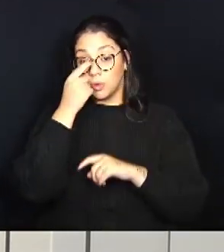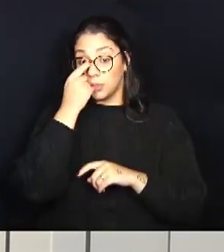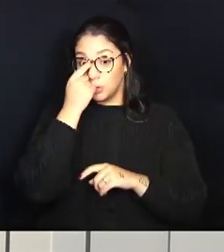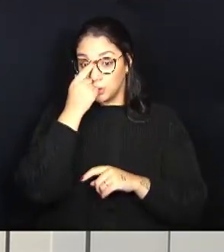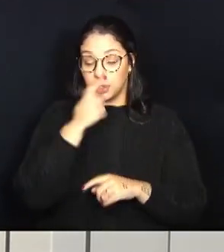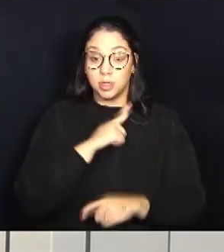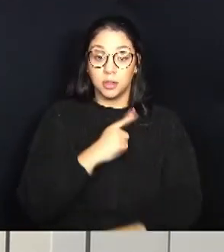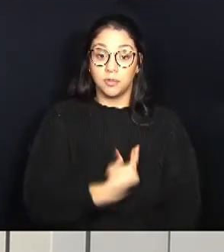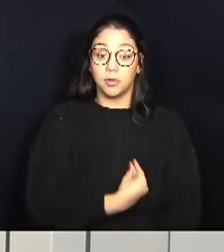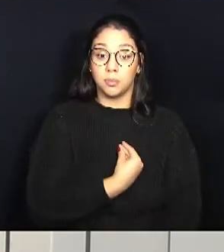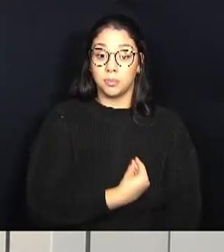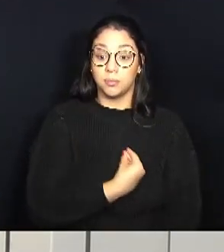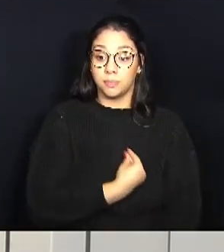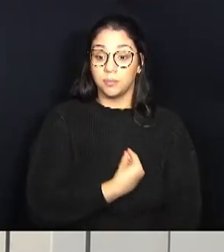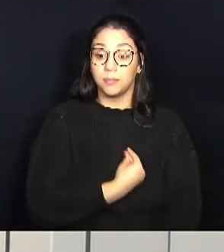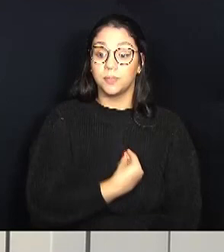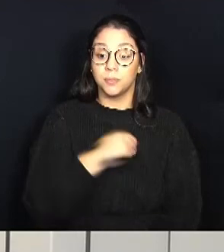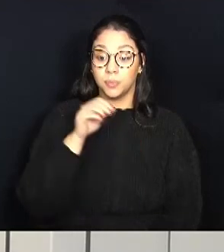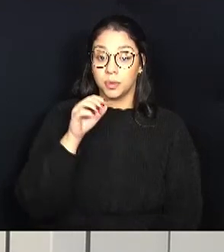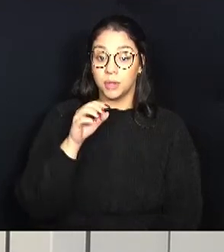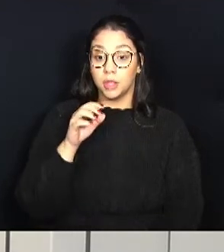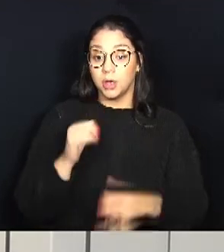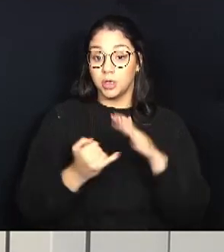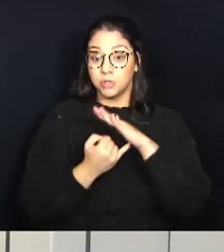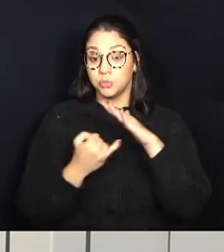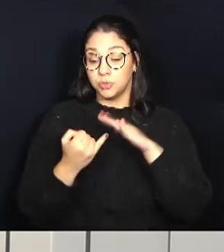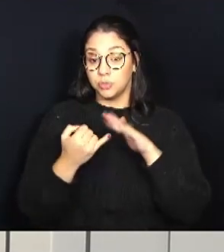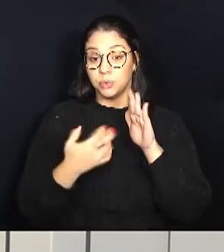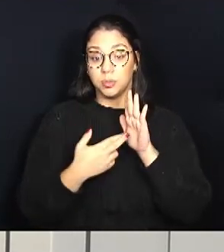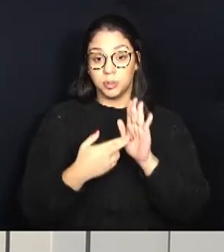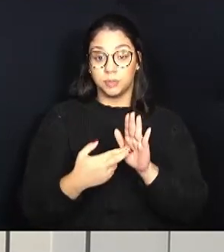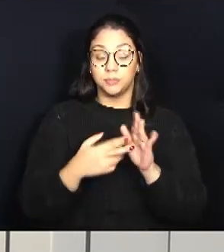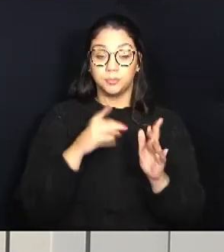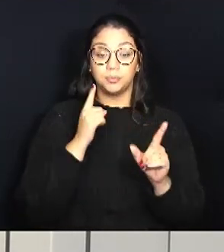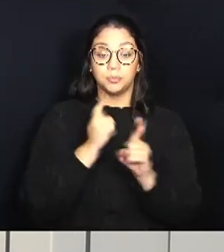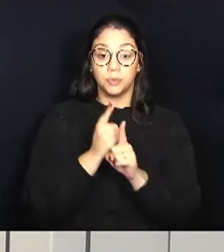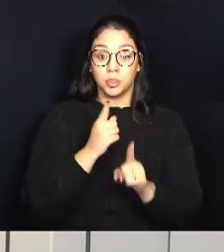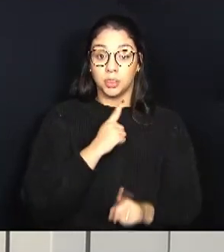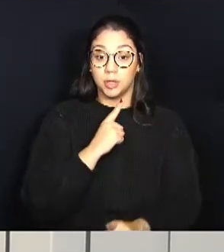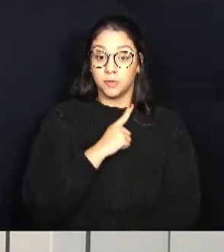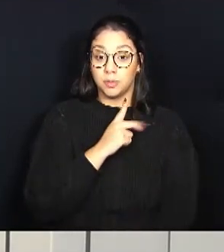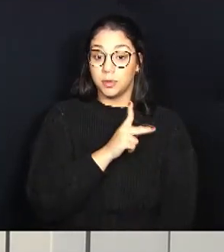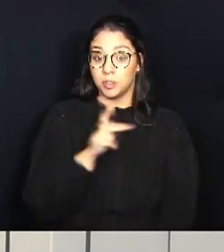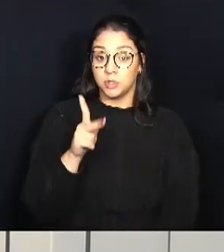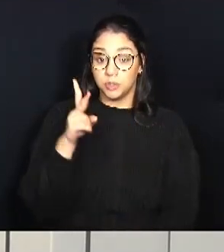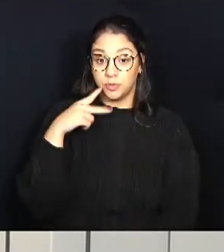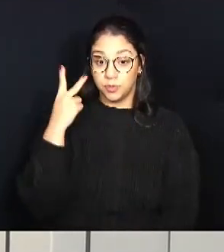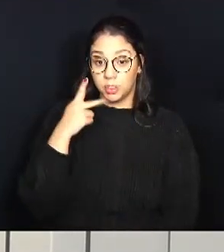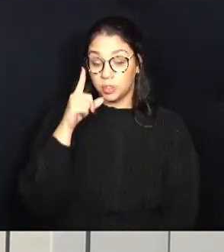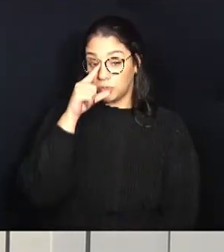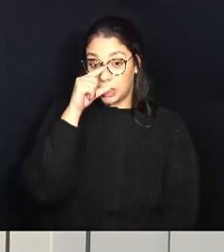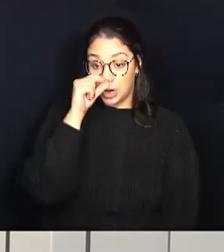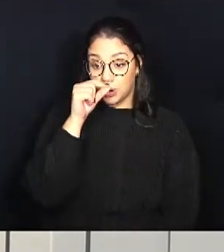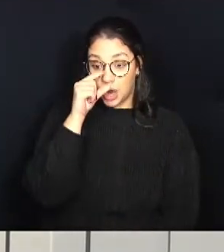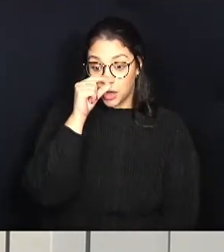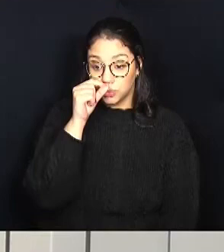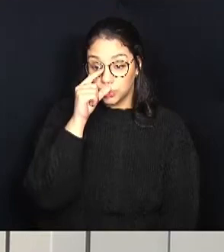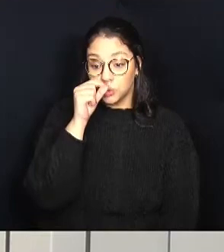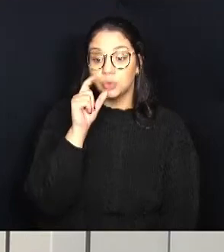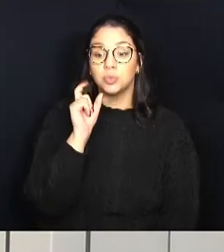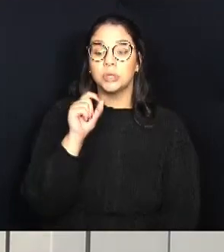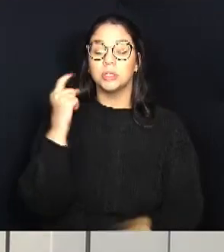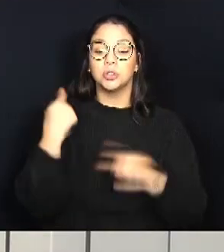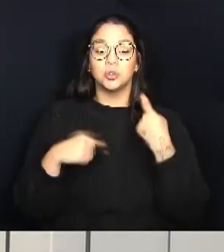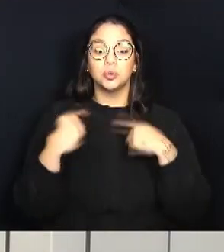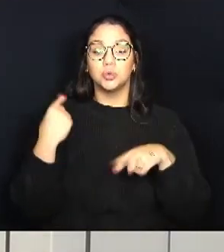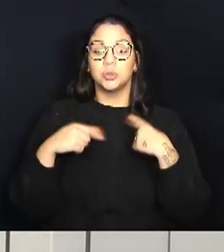a presença de entidades representativas. O encontro foi presidido pelo vereador Arnaldo Salvetti, que discutiu